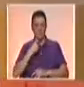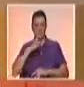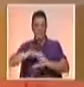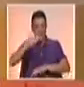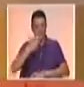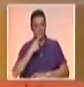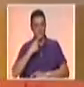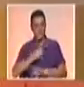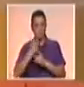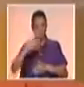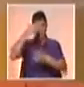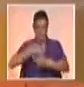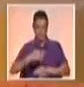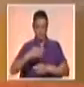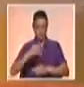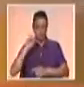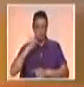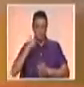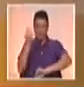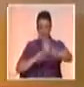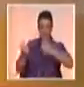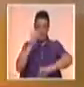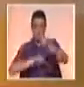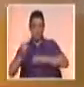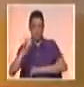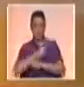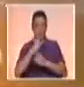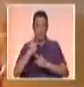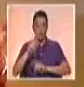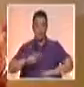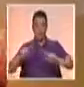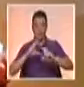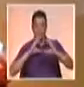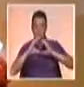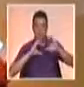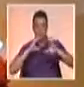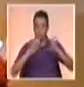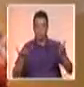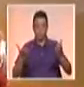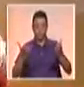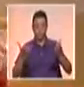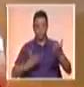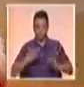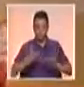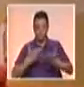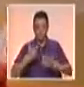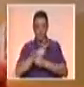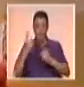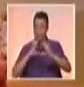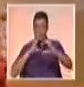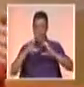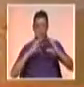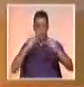comportamento surdo, não é? Aquele comportamento da criança nervosa. Porquê? Precisamente porque não consegue comunicar com ninguém que está à volta deles. Eles são excelentes